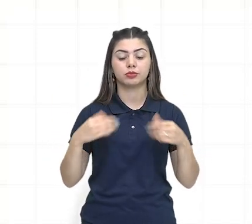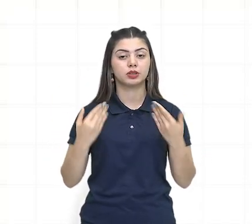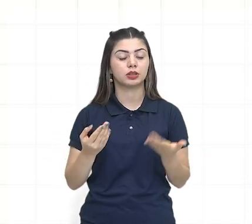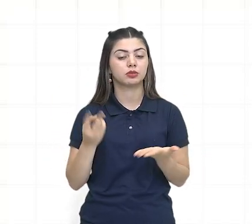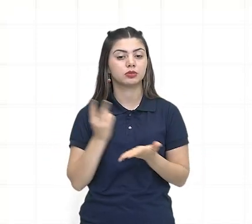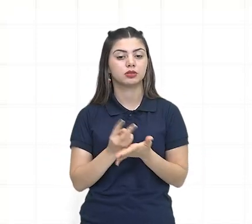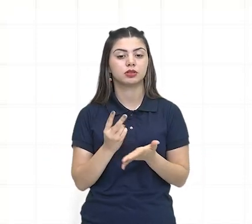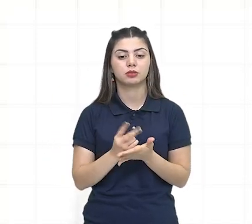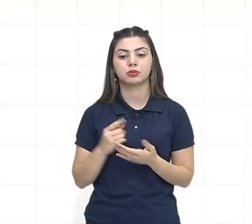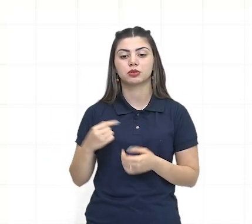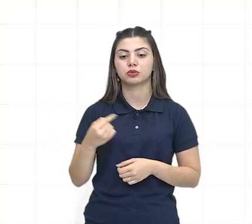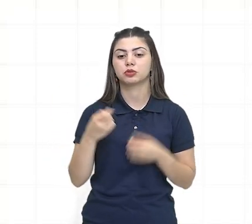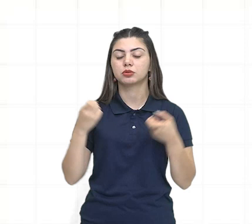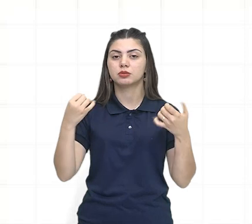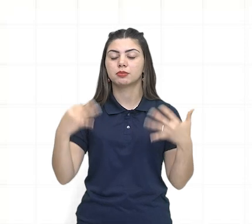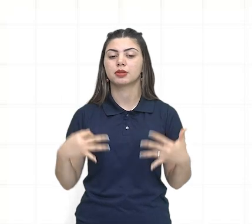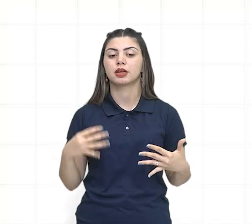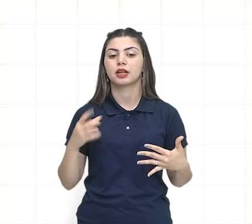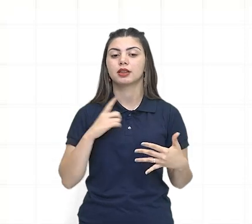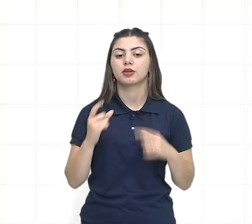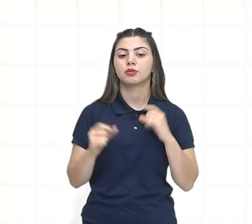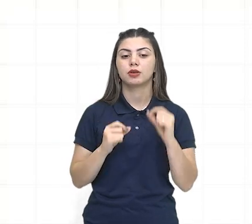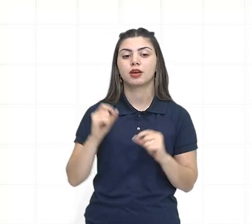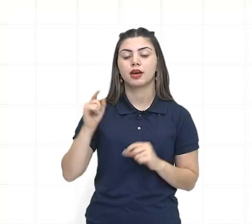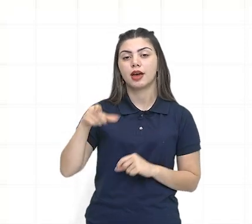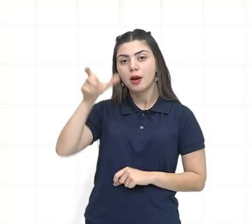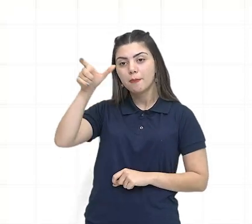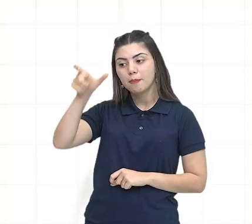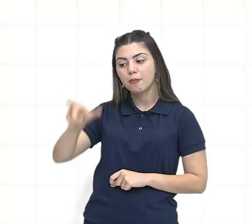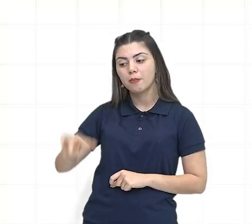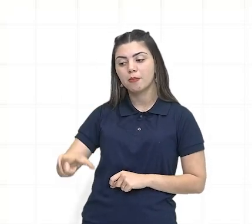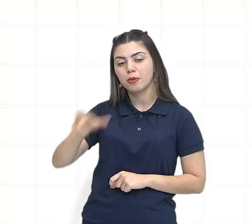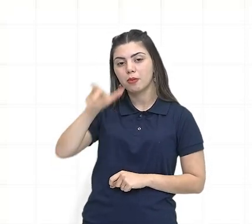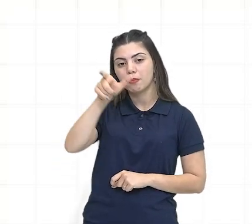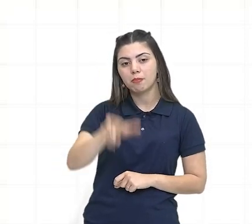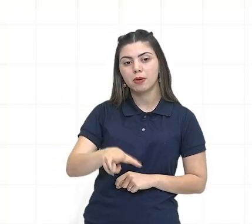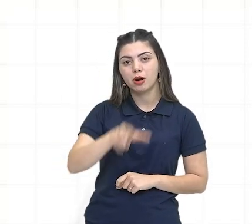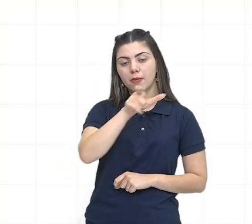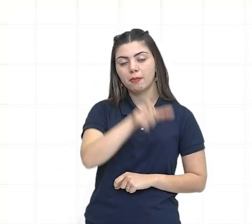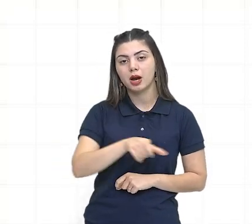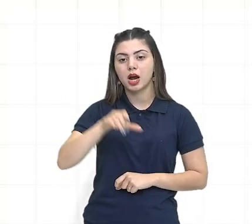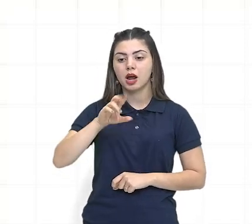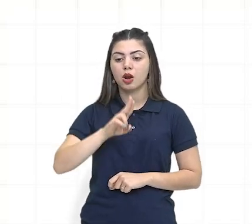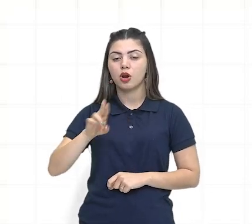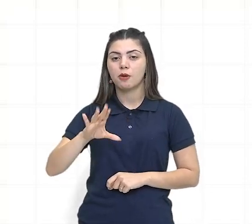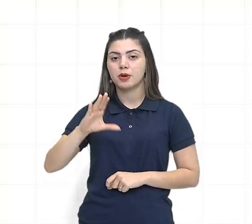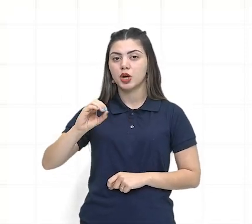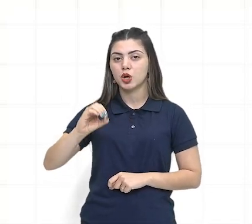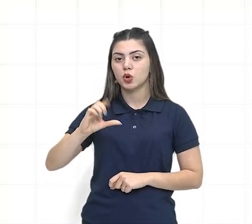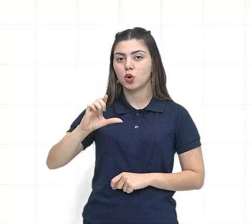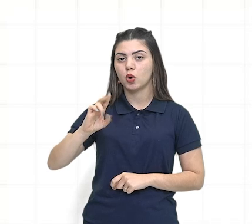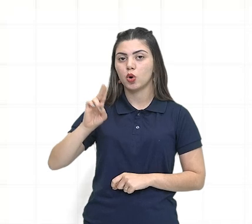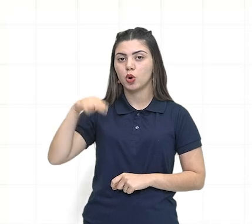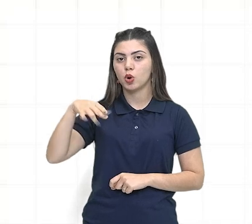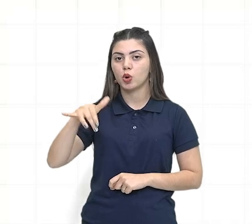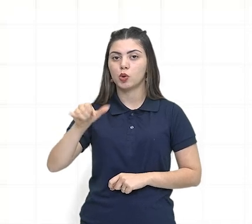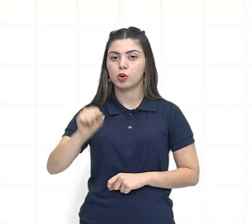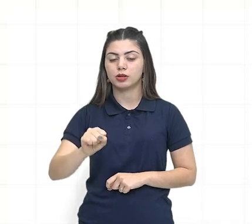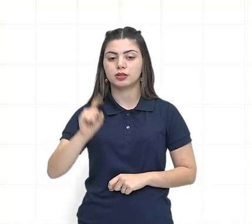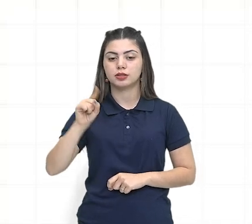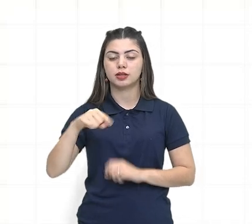vez que nós falarmos em colunas, prestem bem atenção nisso, pessoal. Estamos nos referindo a